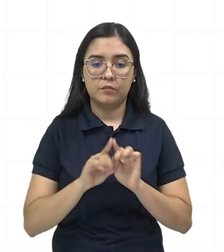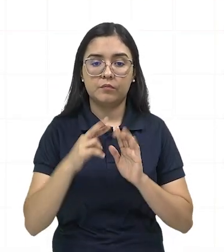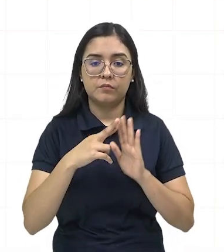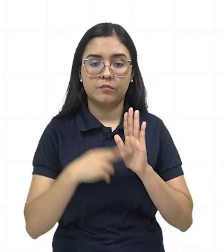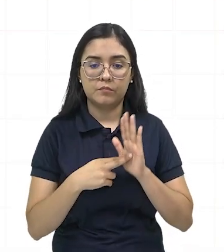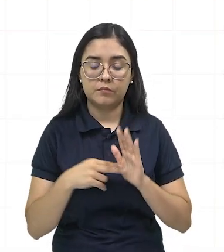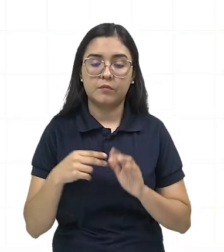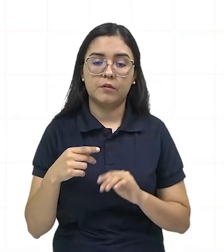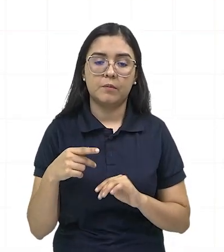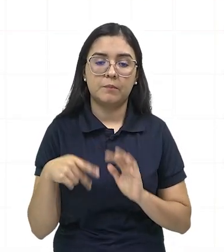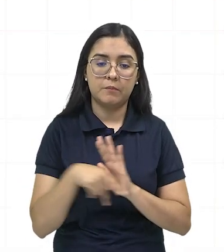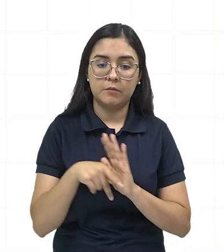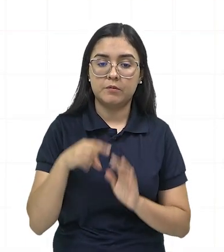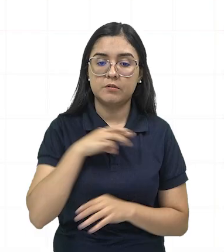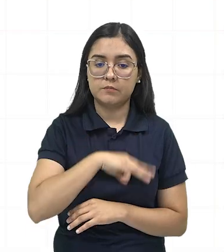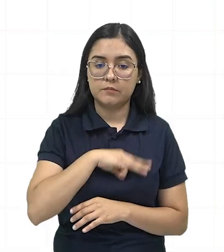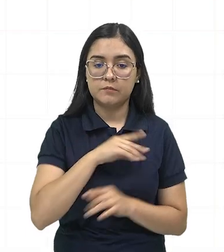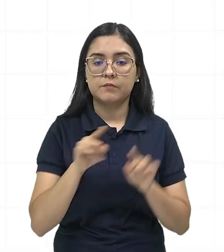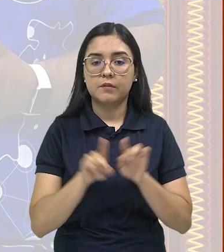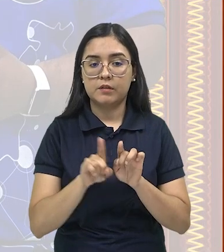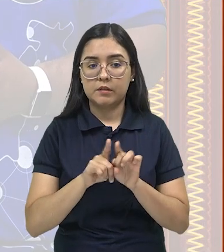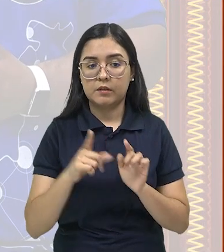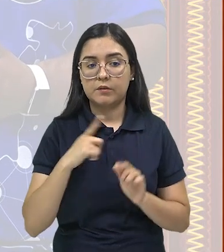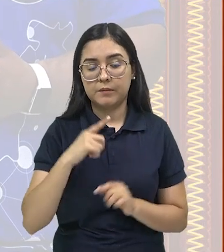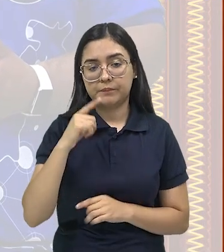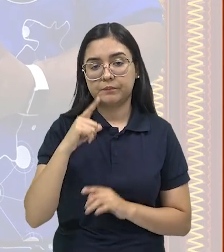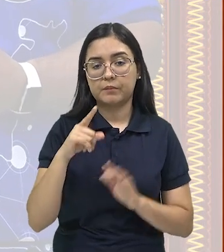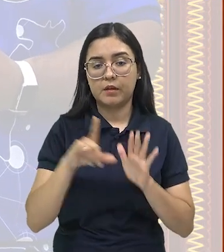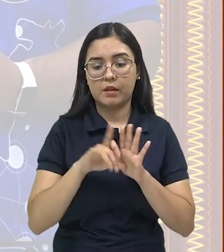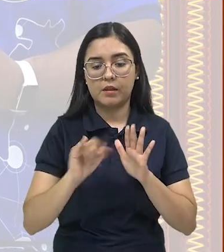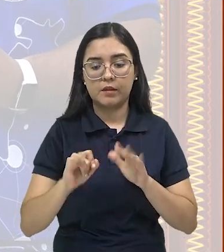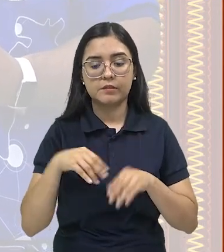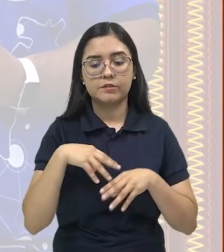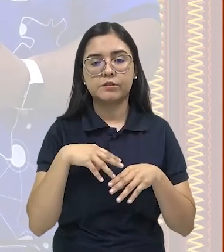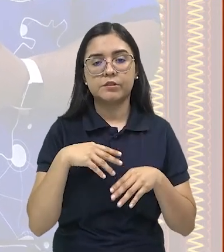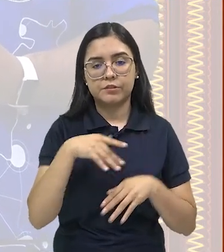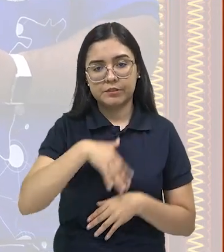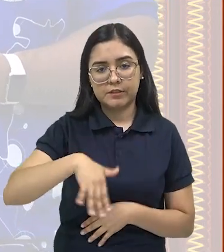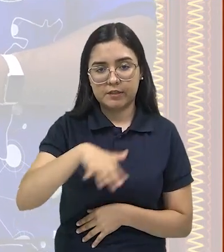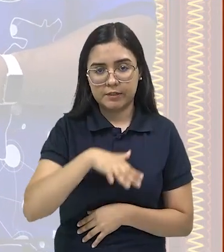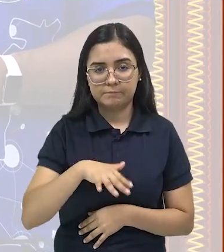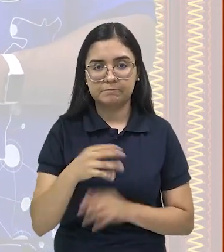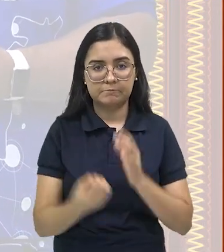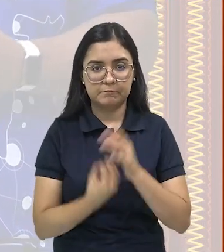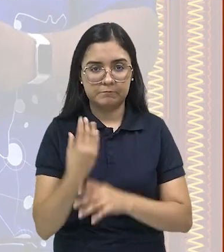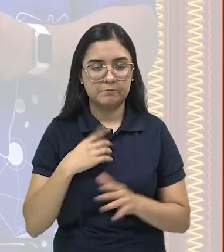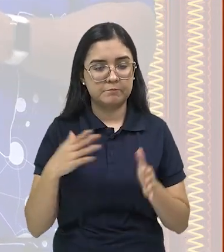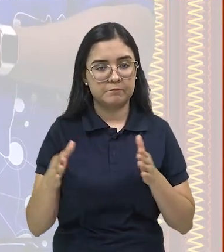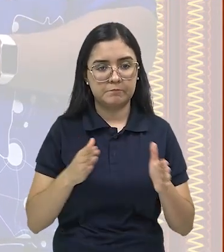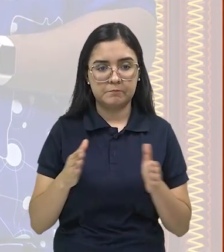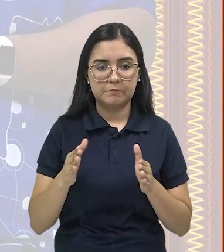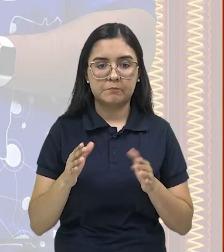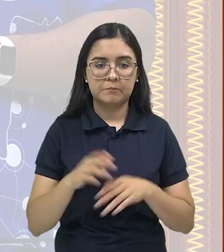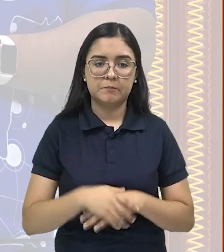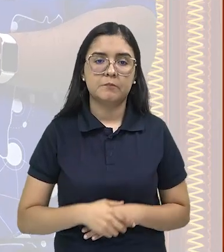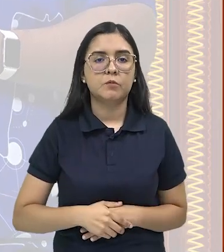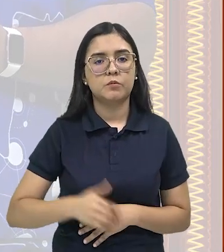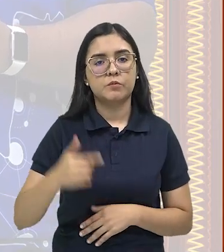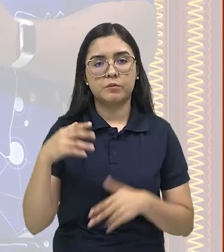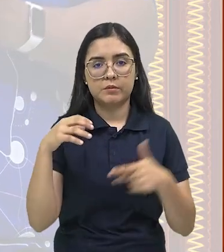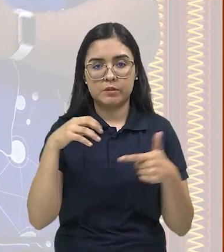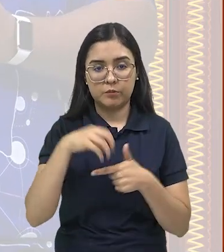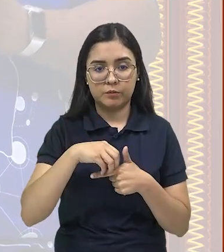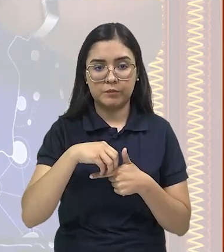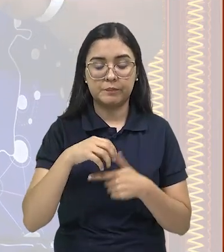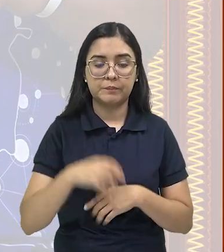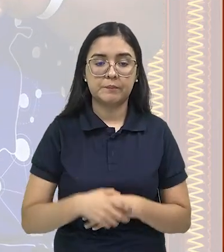das missões, a gente vai ter a Lei de Terras também criada nesse período do segundo reinado, de 1850. Então, a